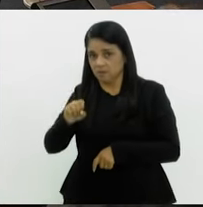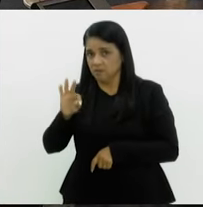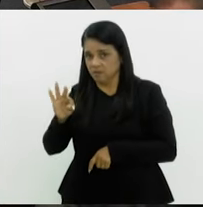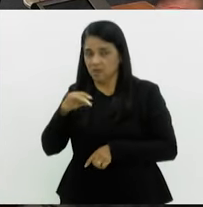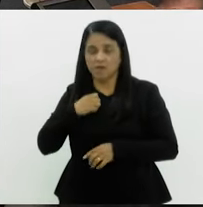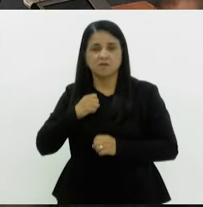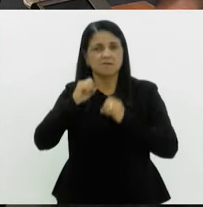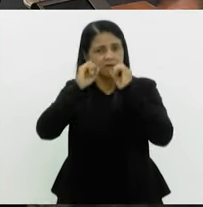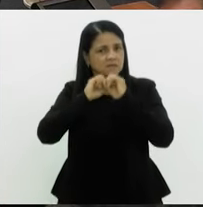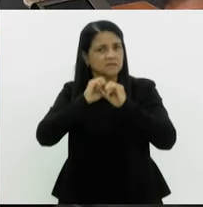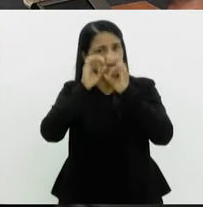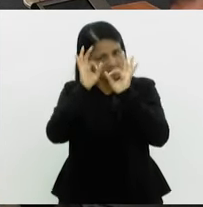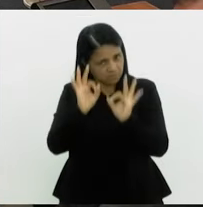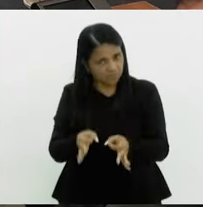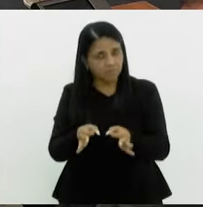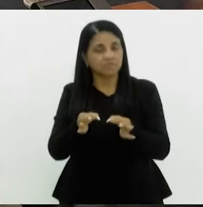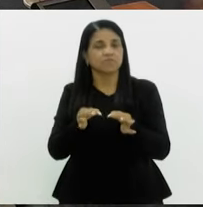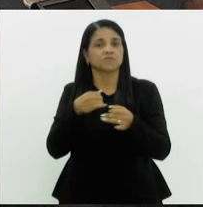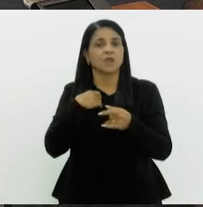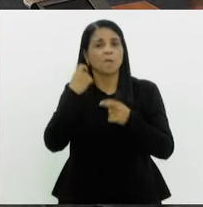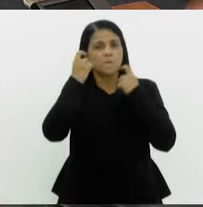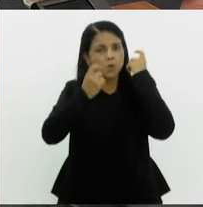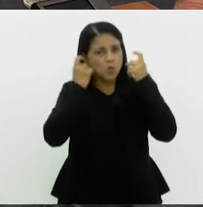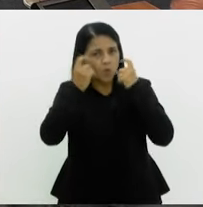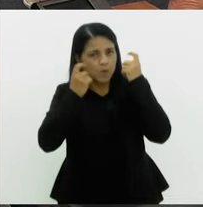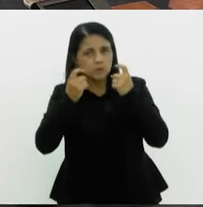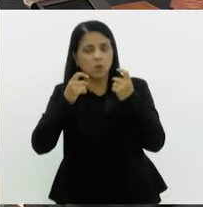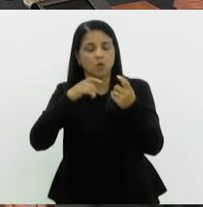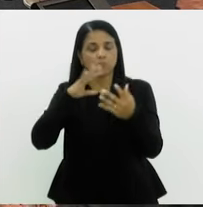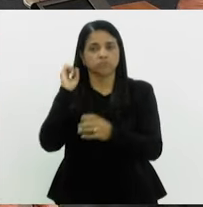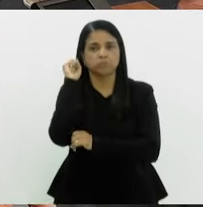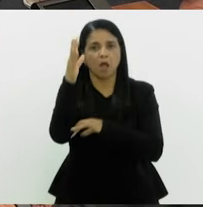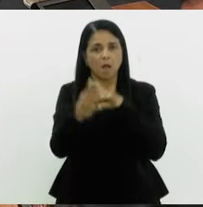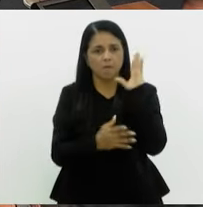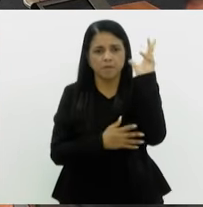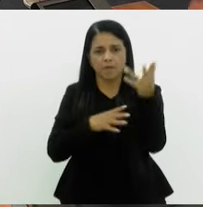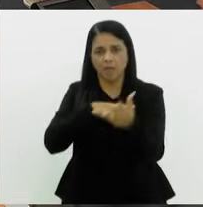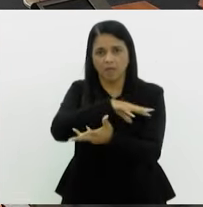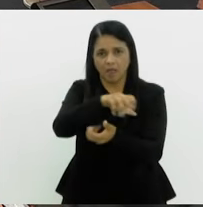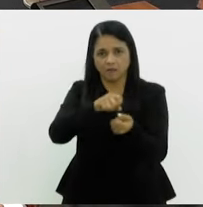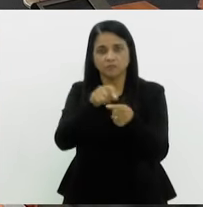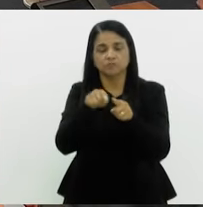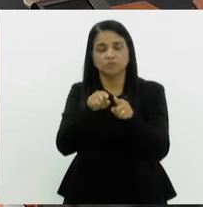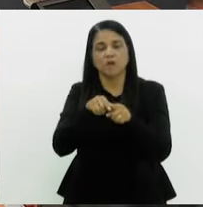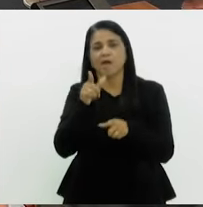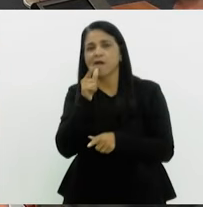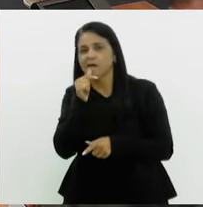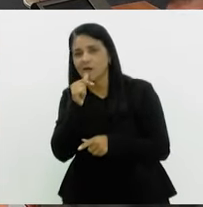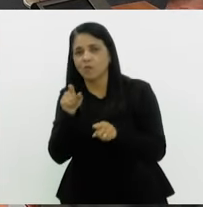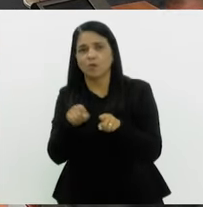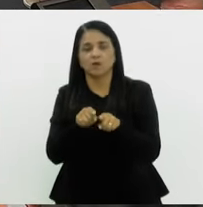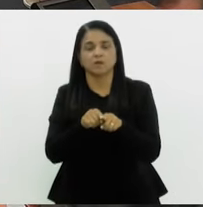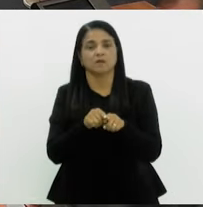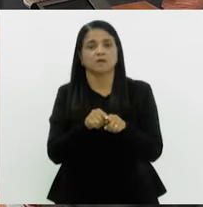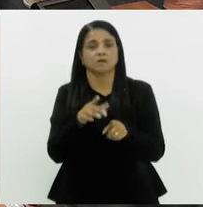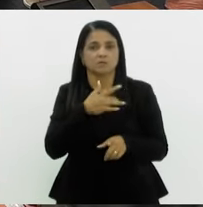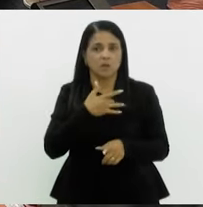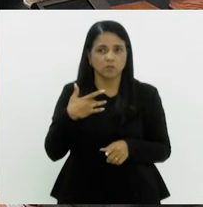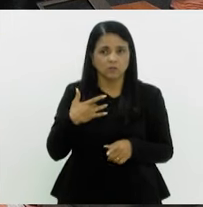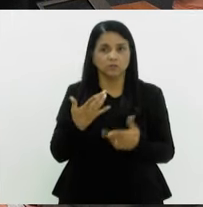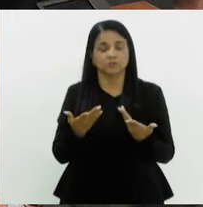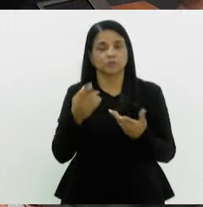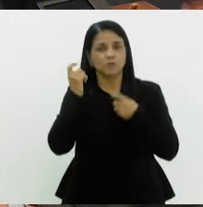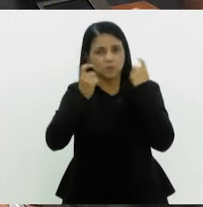mais com a preocupação com a questão ambiental, a saúde e a agroecologia. Eu vejo muito bem que Vossa